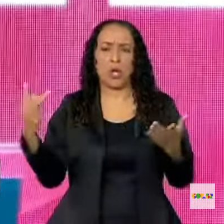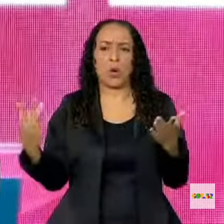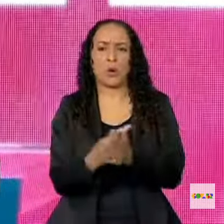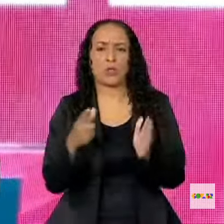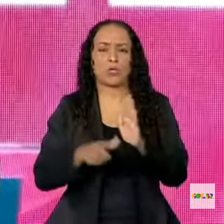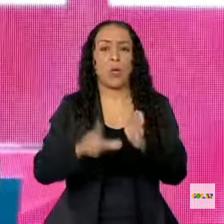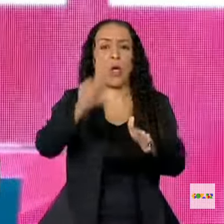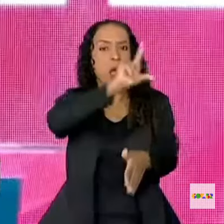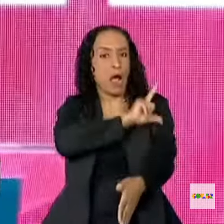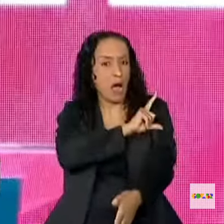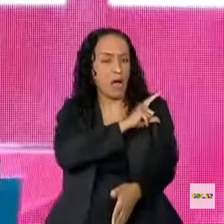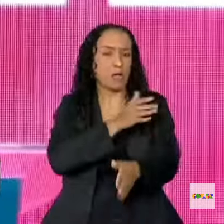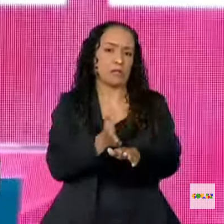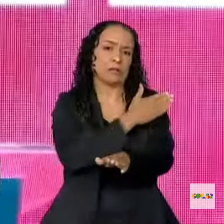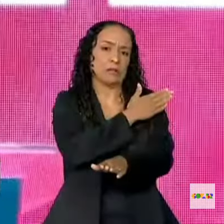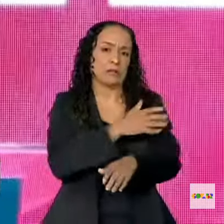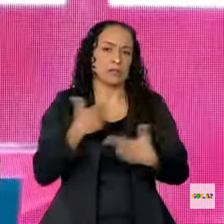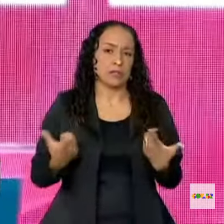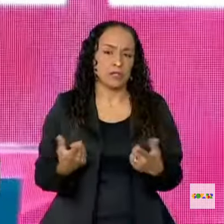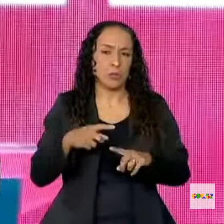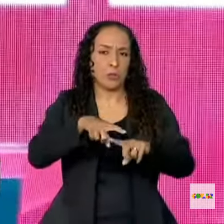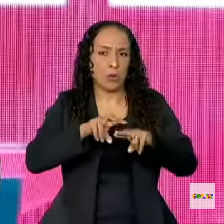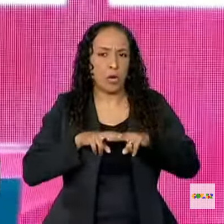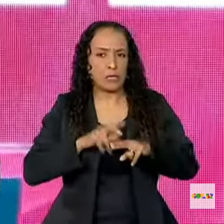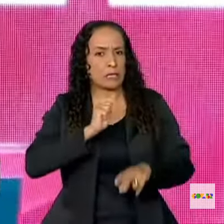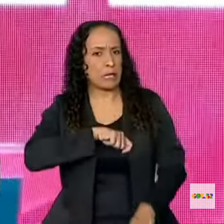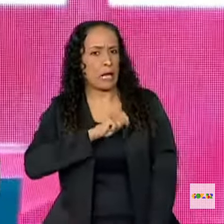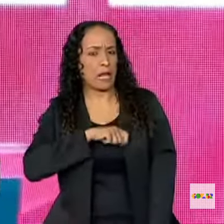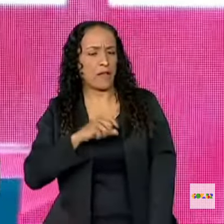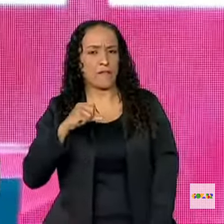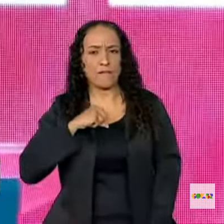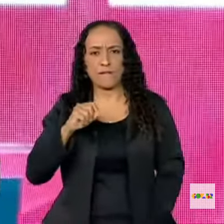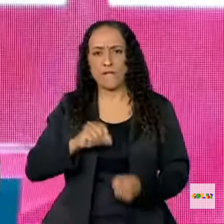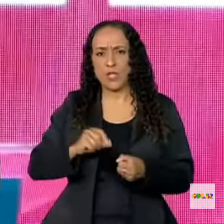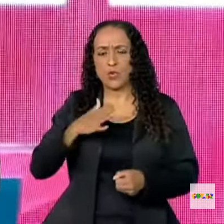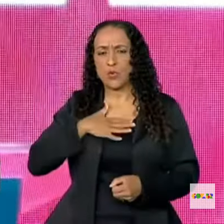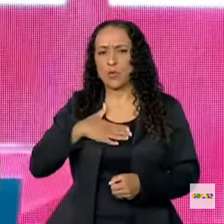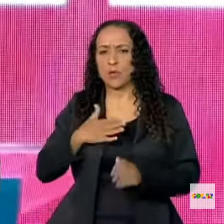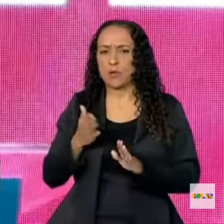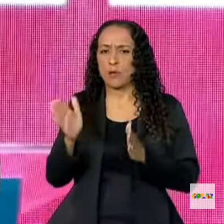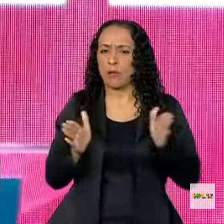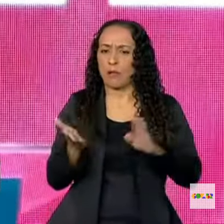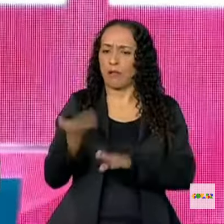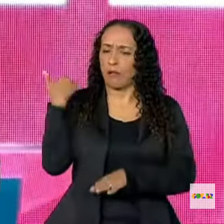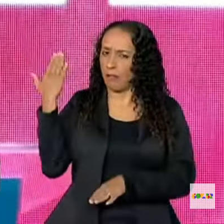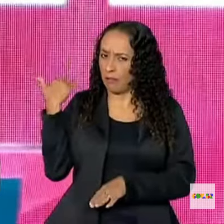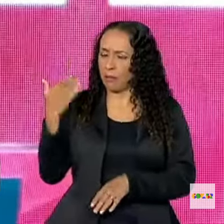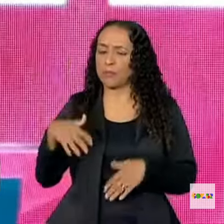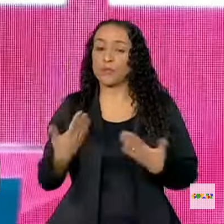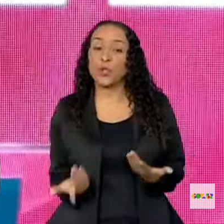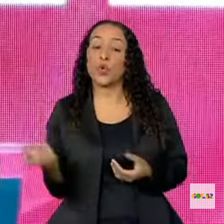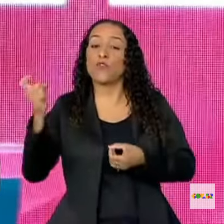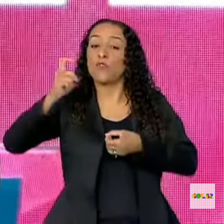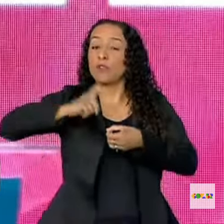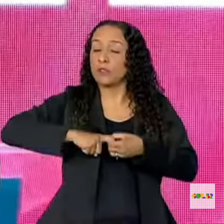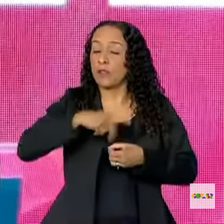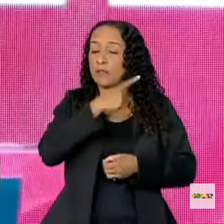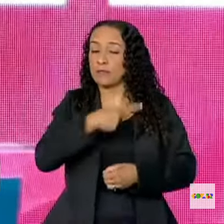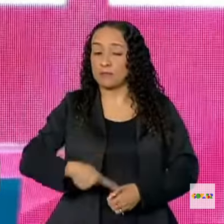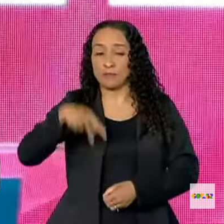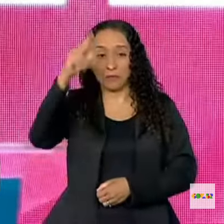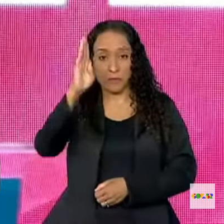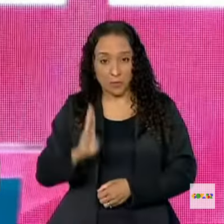comigo pela canalice que fizeram comigo durante um determinado tempo e quando eu voltei a presidir o